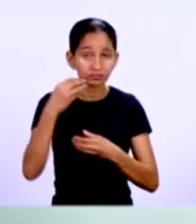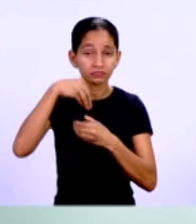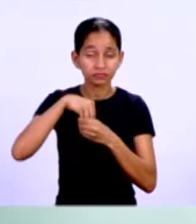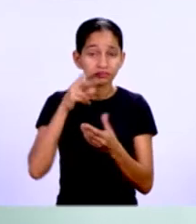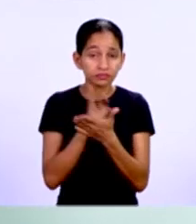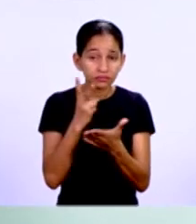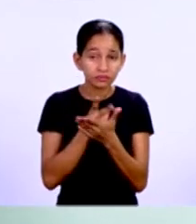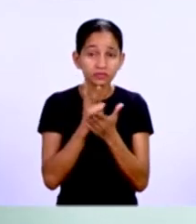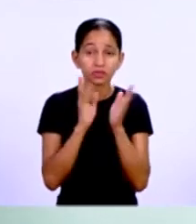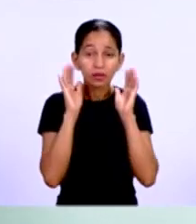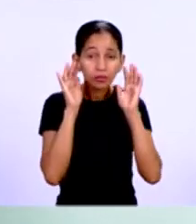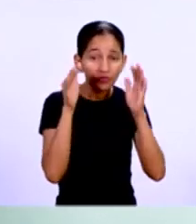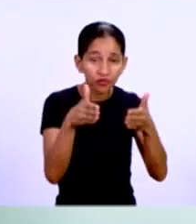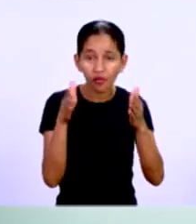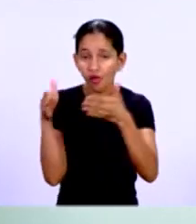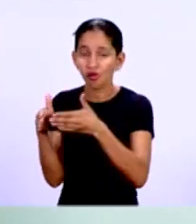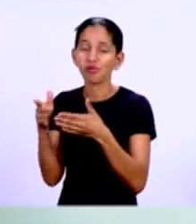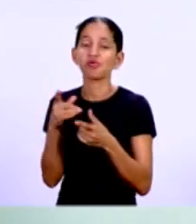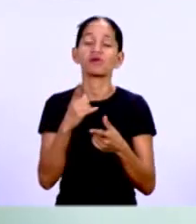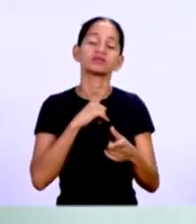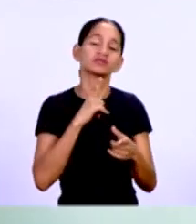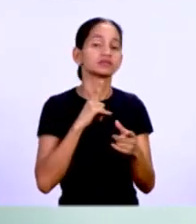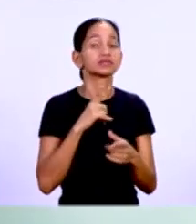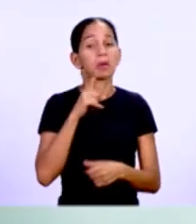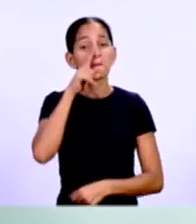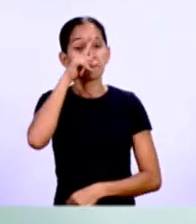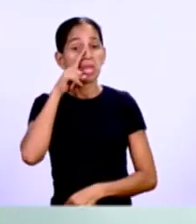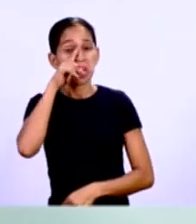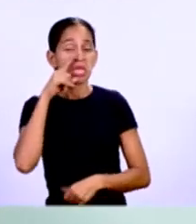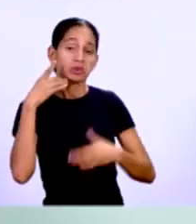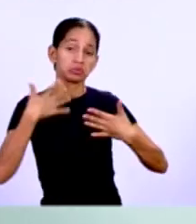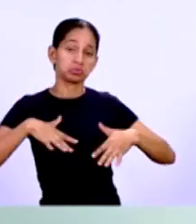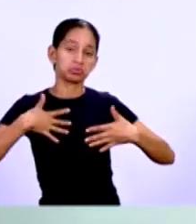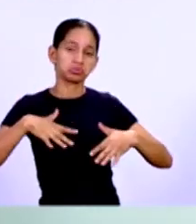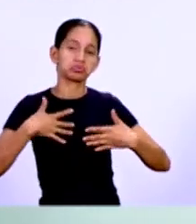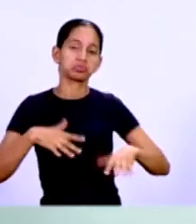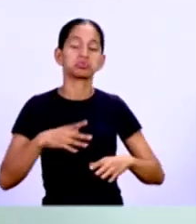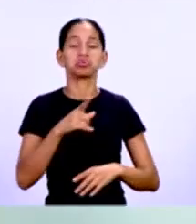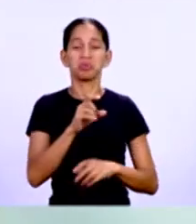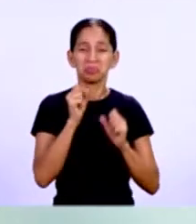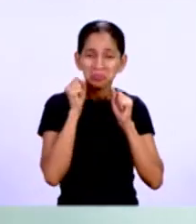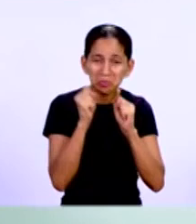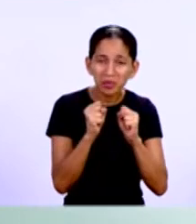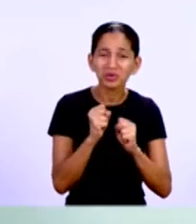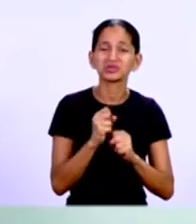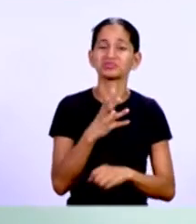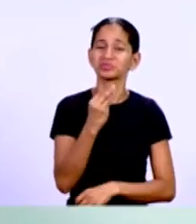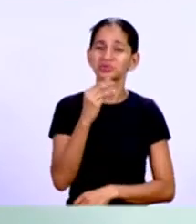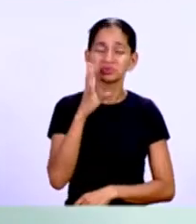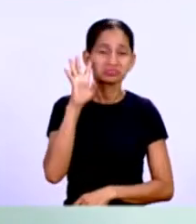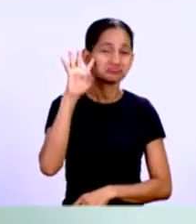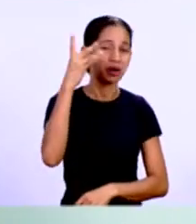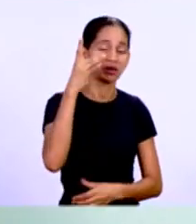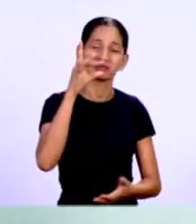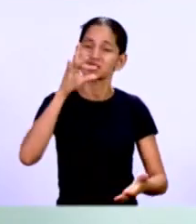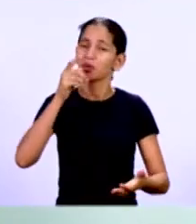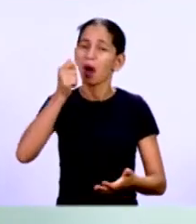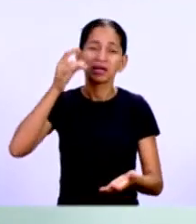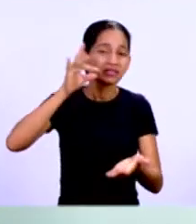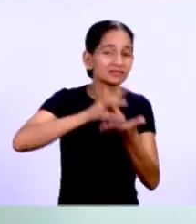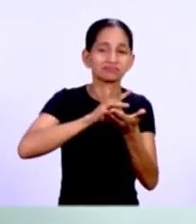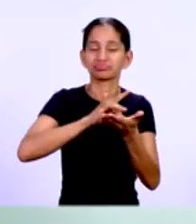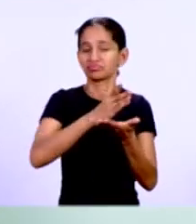vai conseguir focar a energia naquilo que é mais perigoso, aquilo que tem alta probabilidade de acontecer, que vai ter um alto impacto se